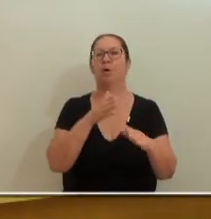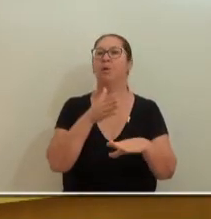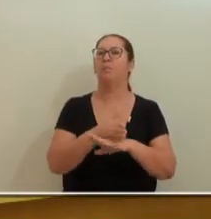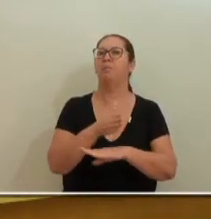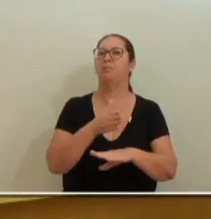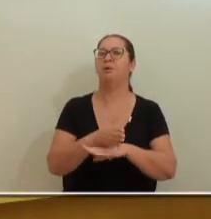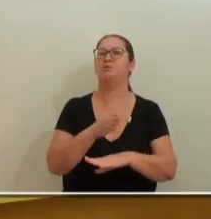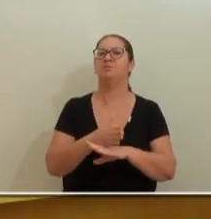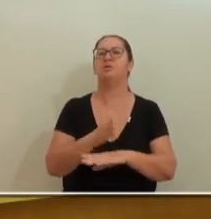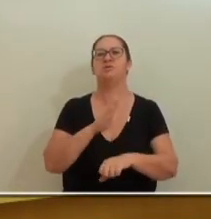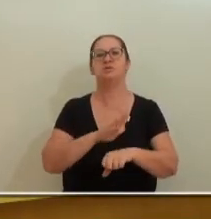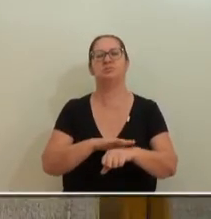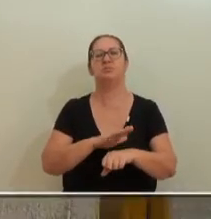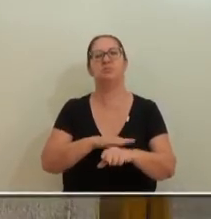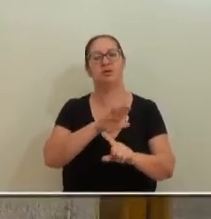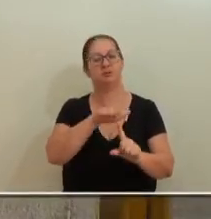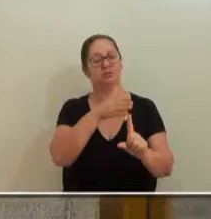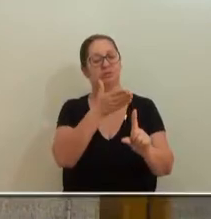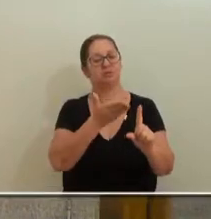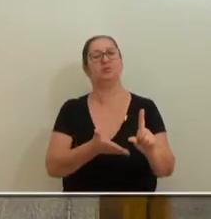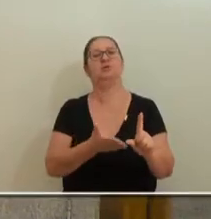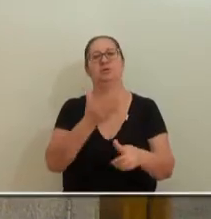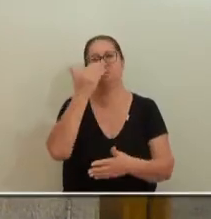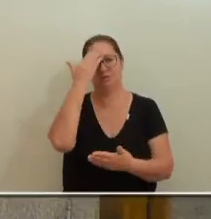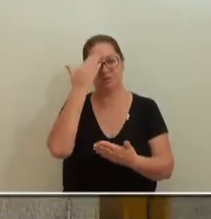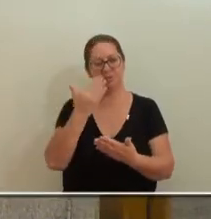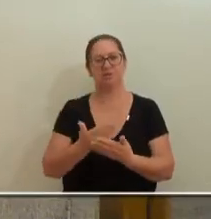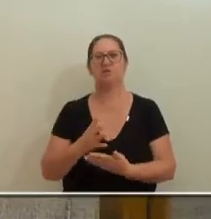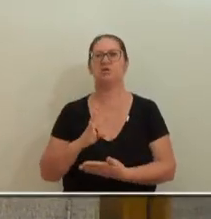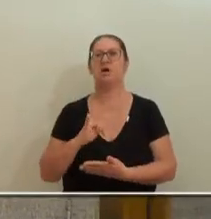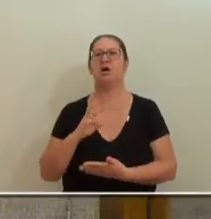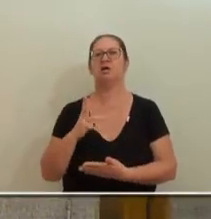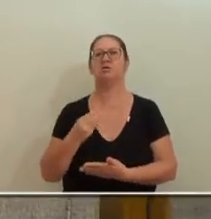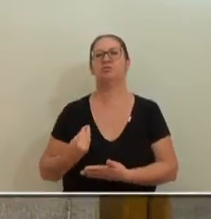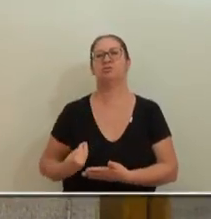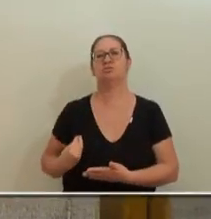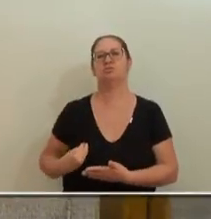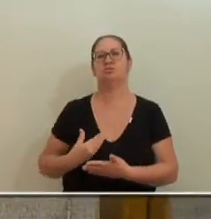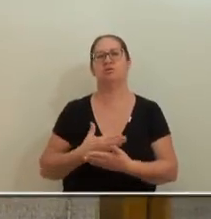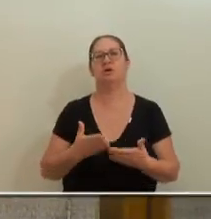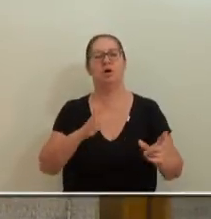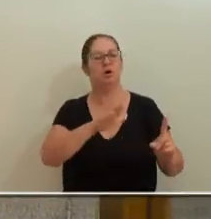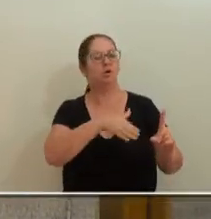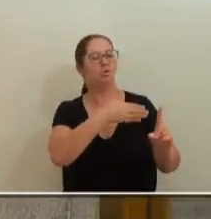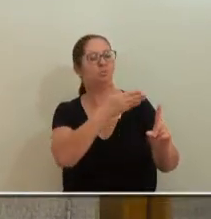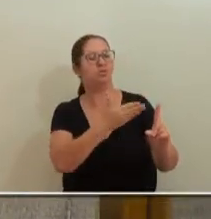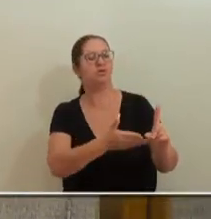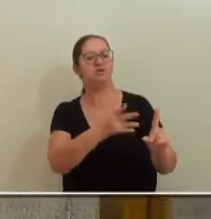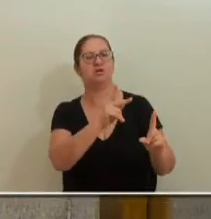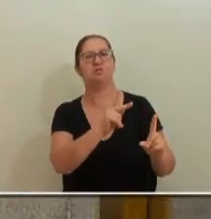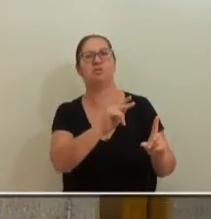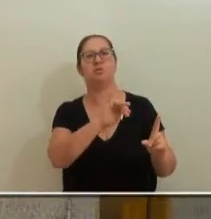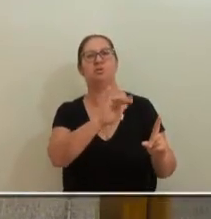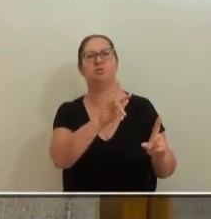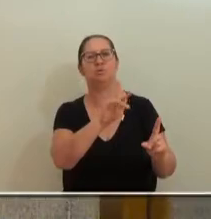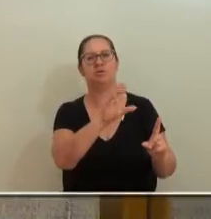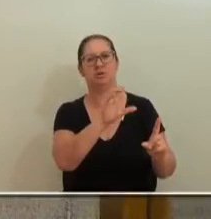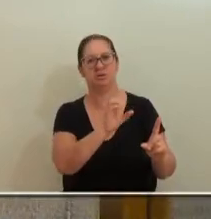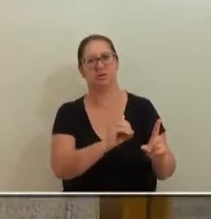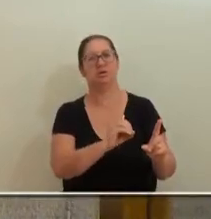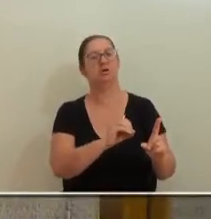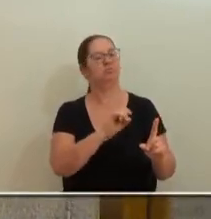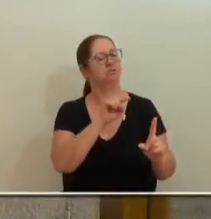dessa cerimônia. Agradeço a todos que estão aqui presentes, homenageando o chefe Kiko nesse momento, porque é muito